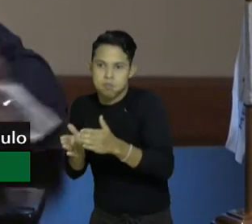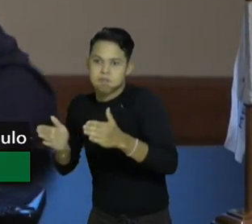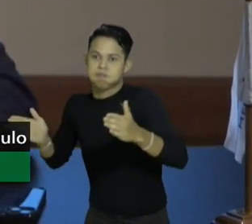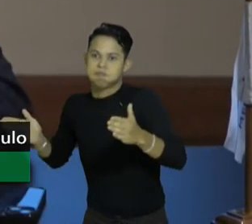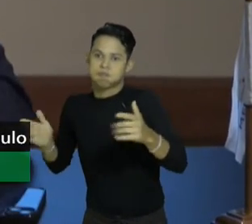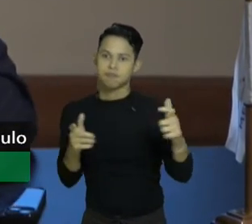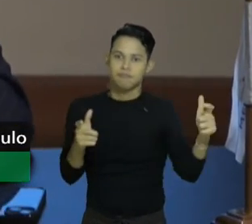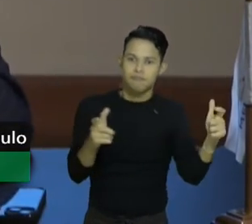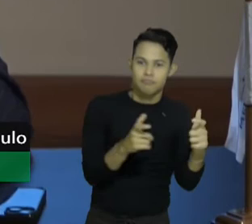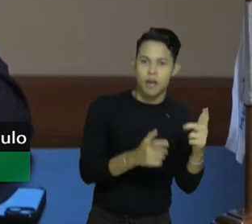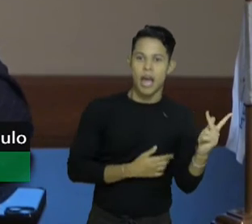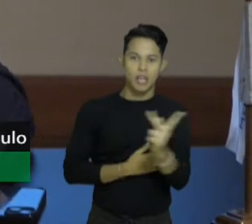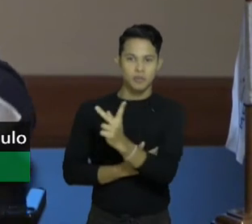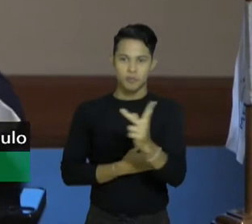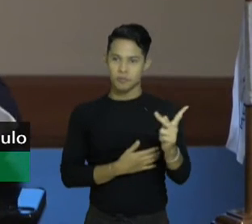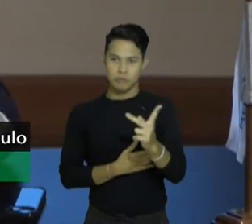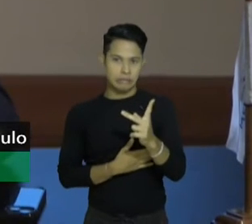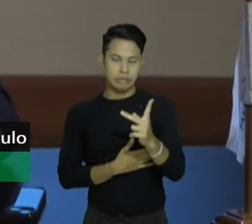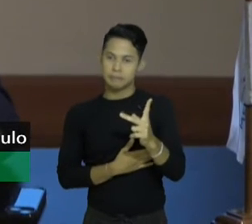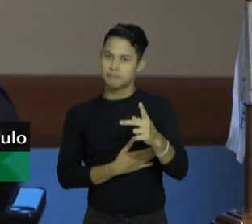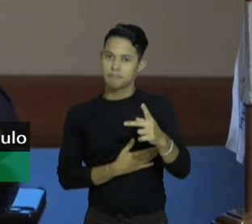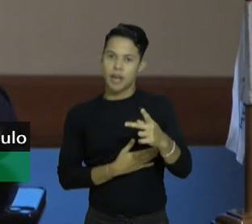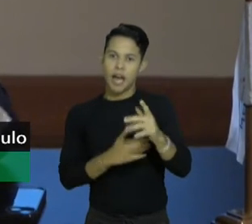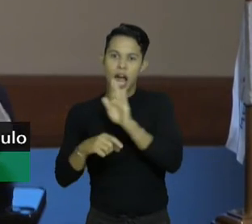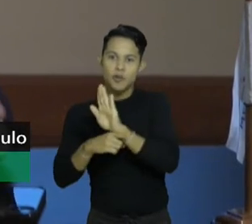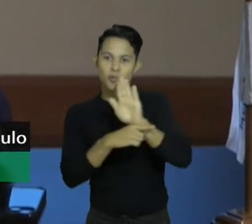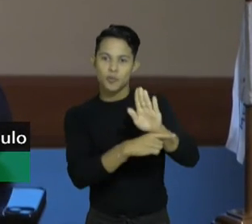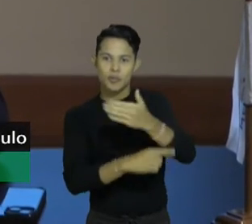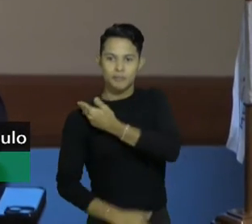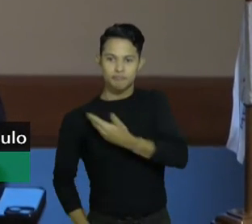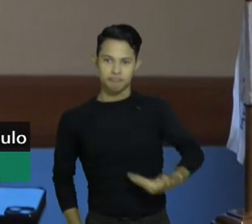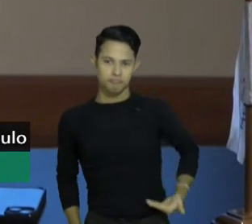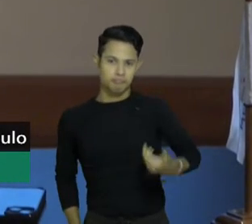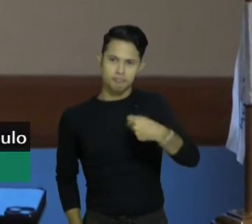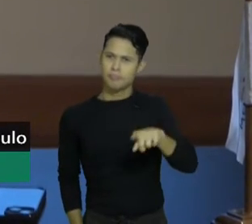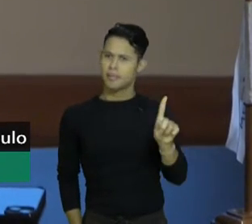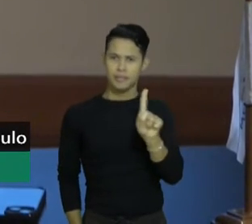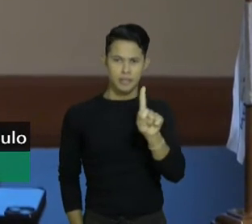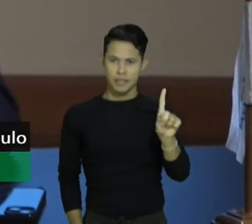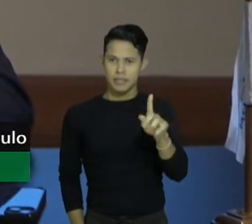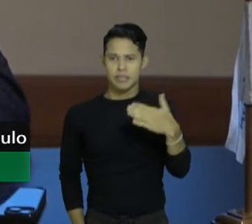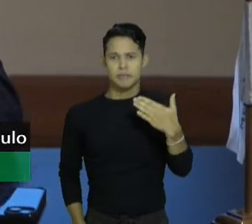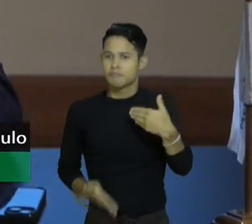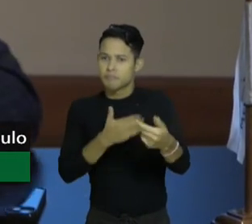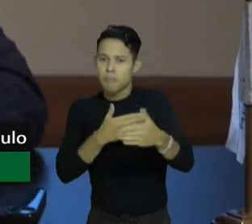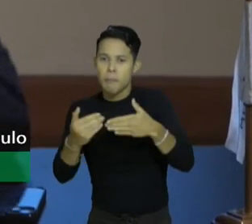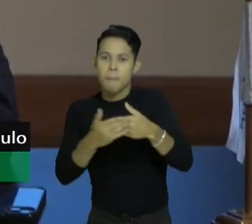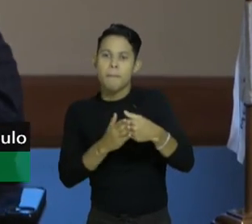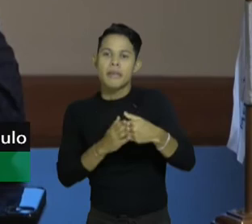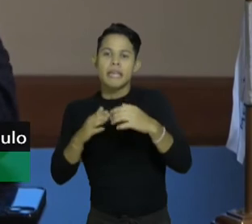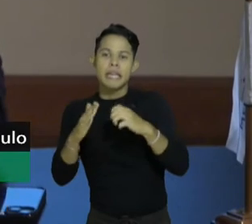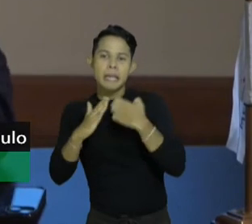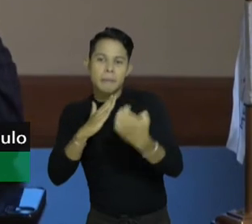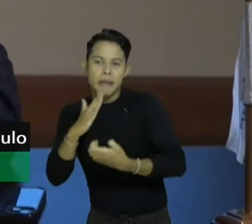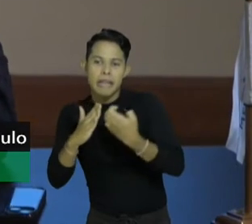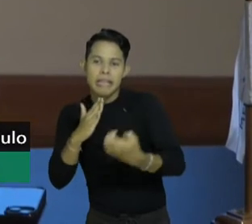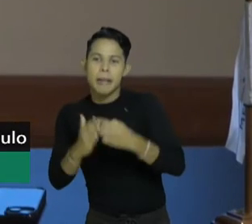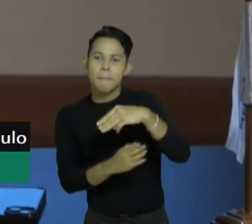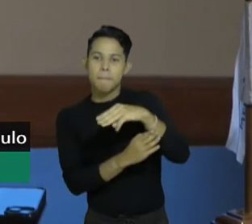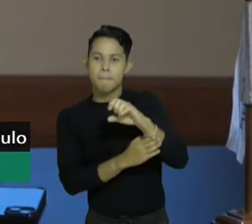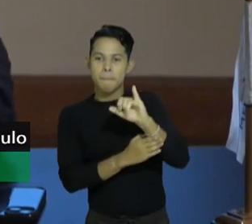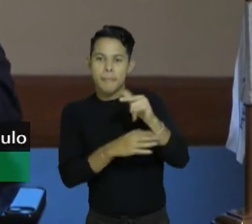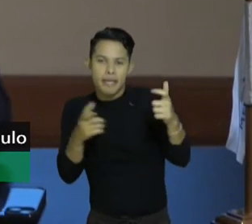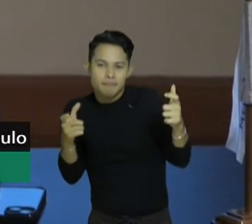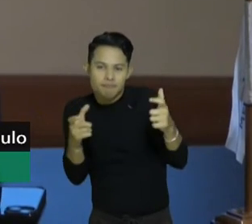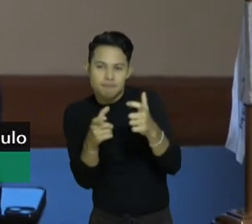da ajuda do governo as os mei né Eh as Micro e Pequenas Empresas quando elas iniciam